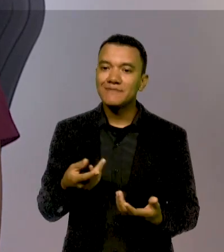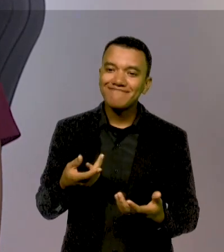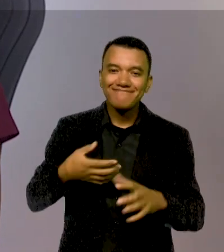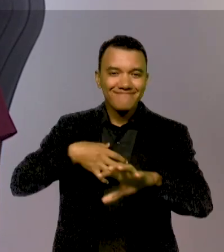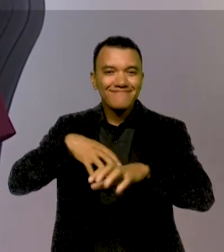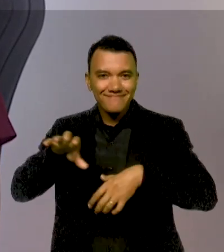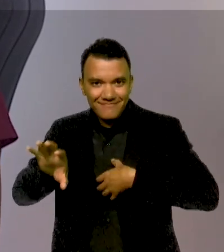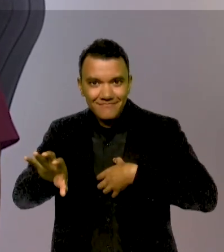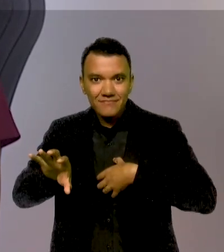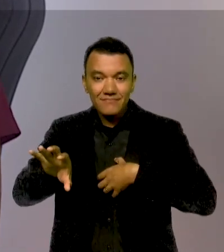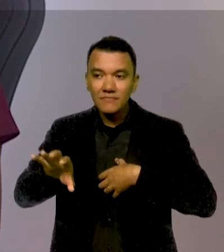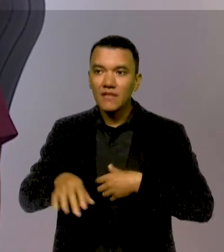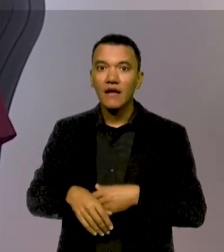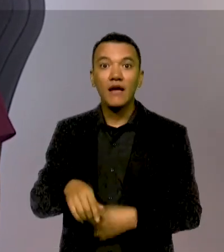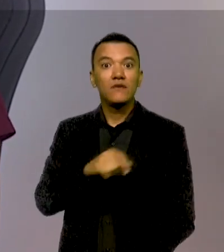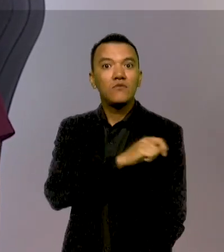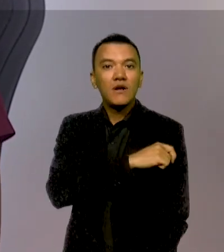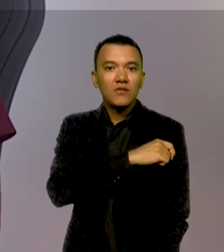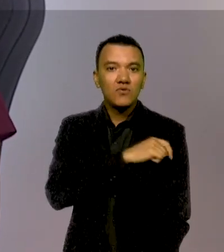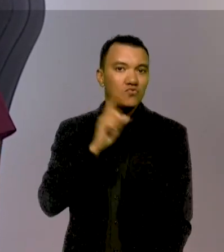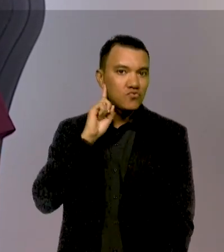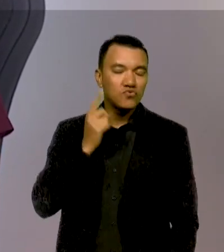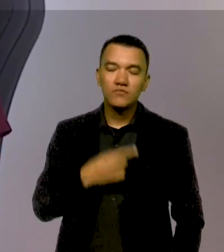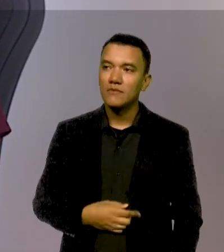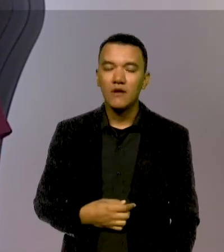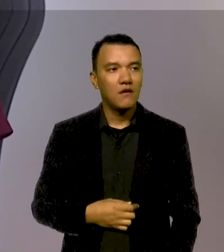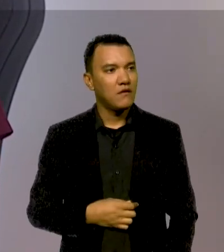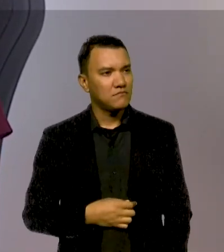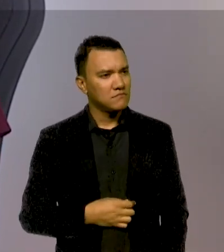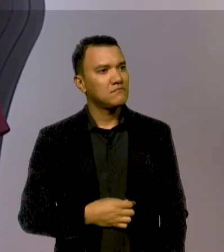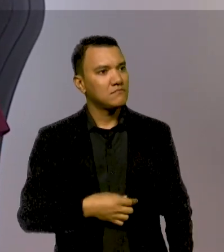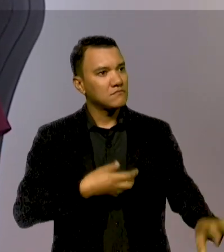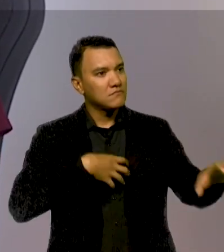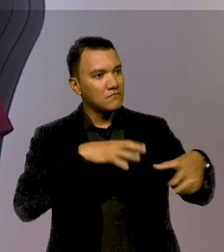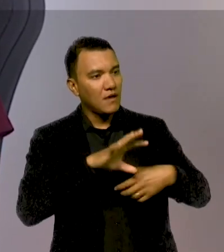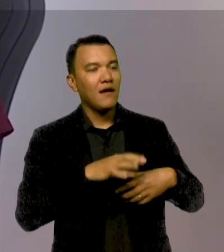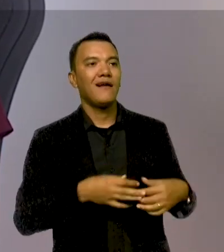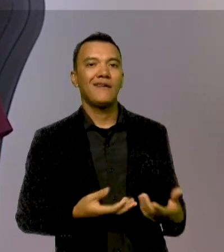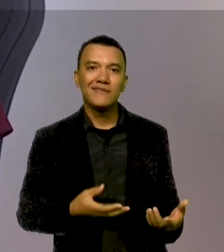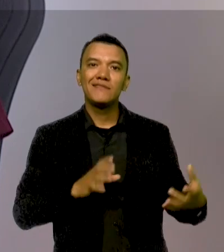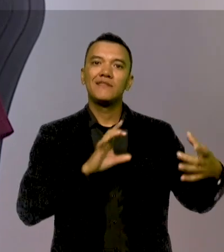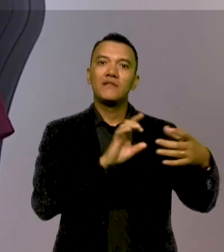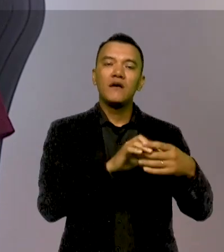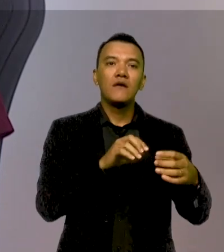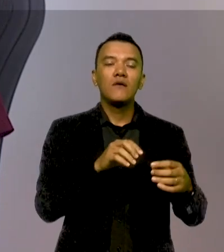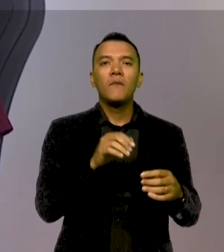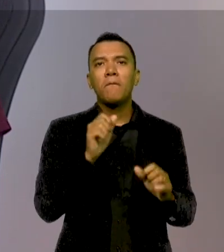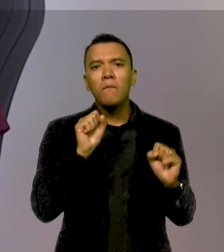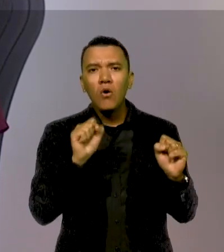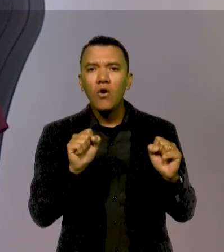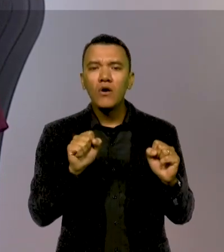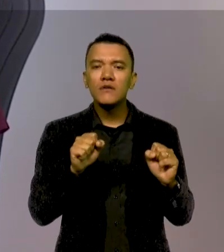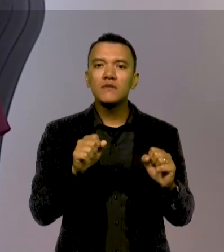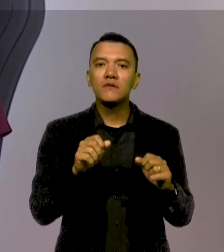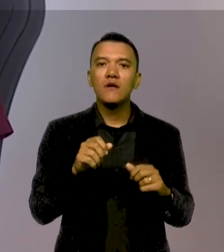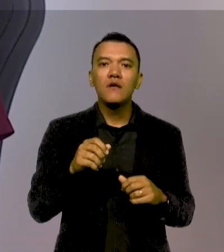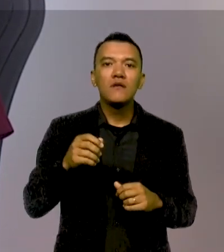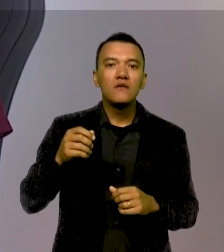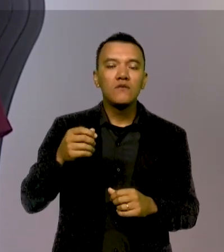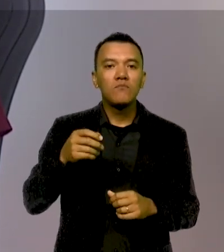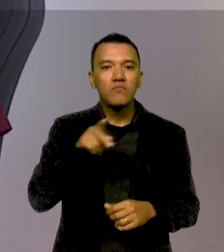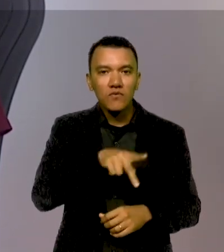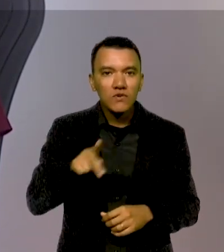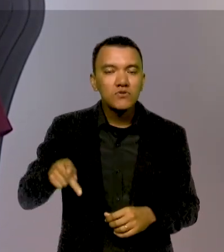por esse professor que busca, às vezes até de forma gestual, mas dirige um olhar, faz algum gesto,